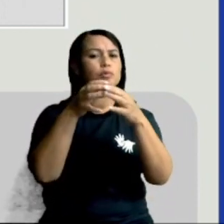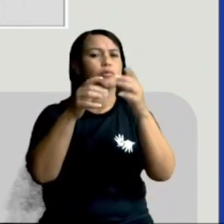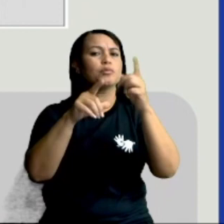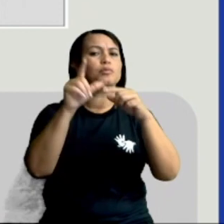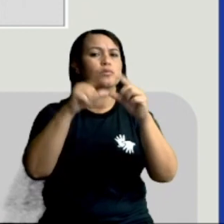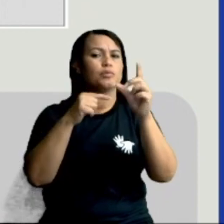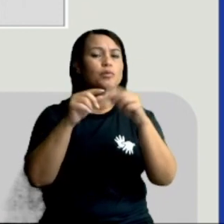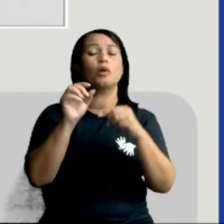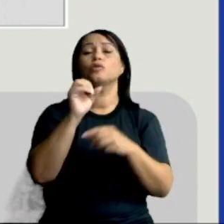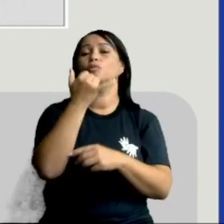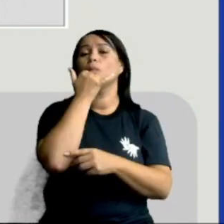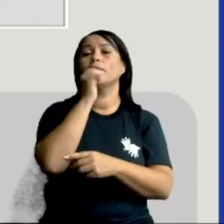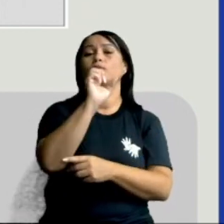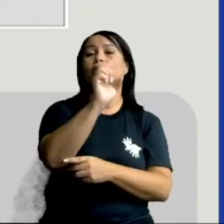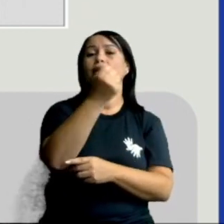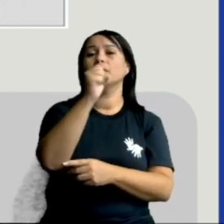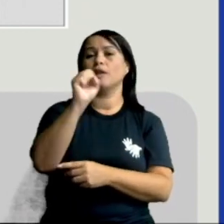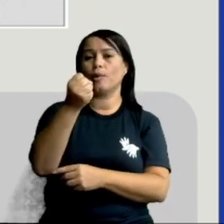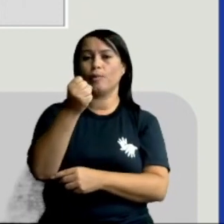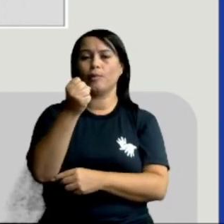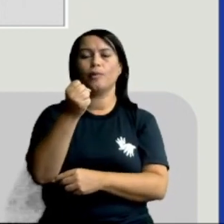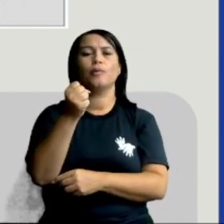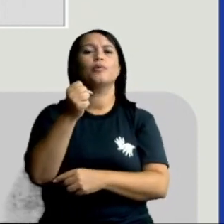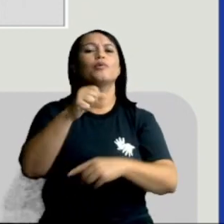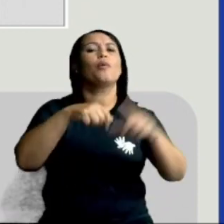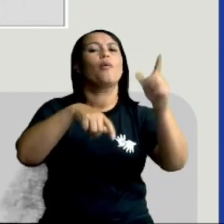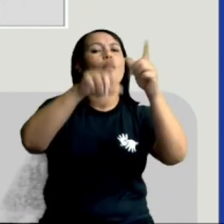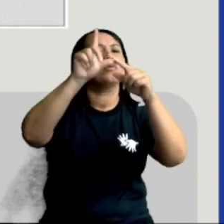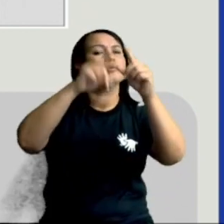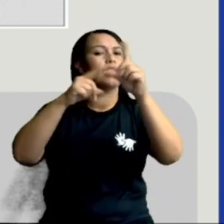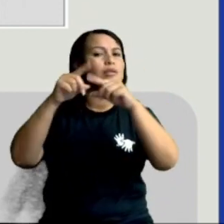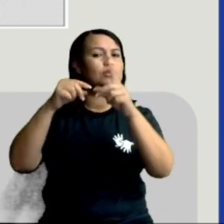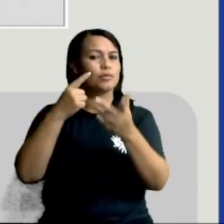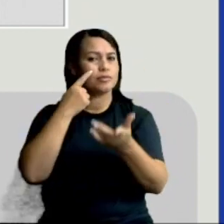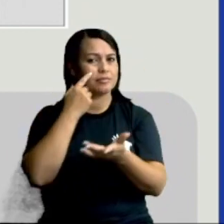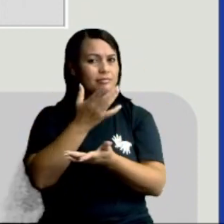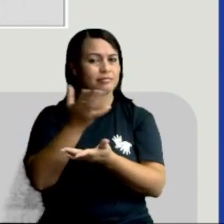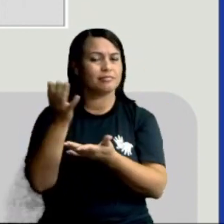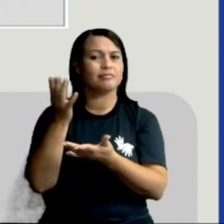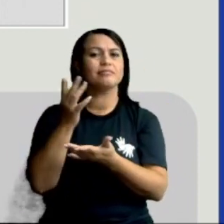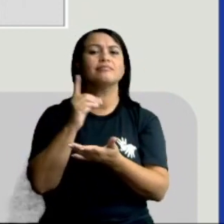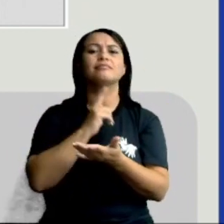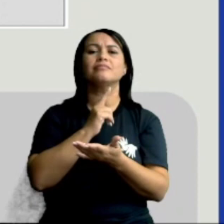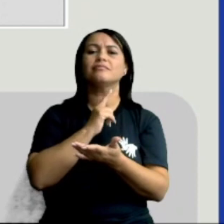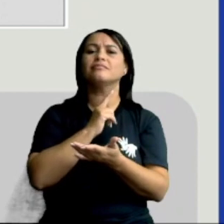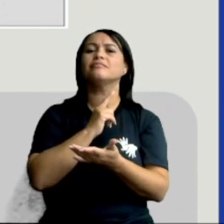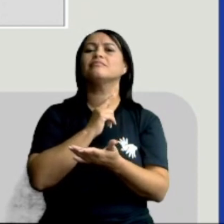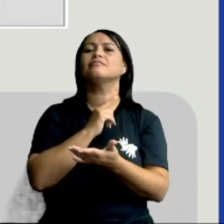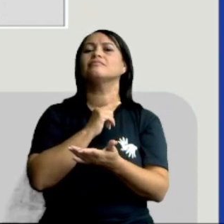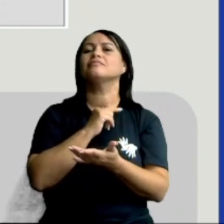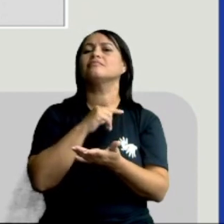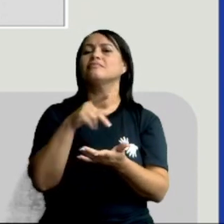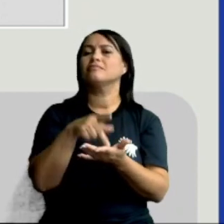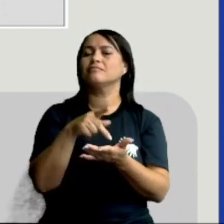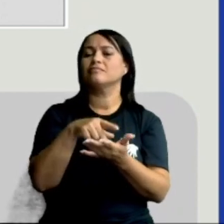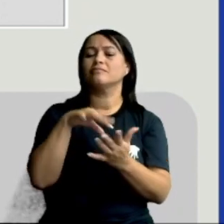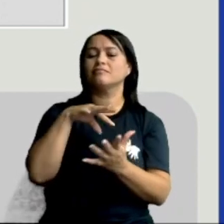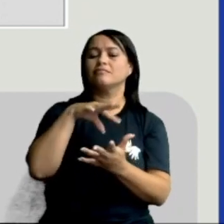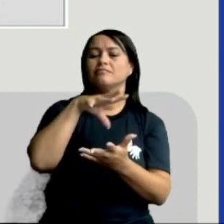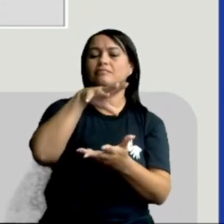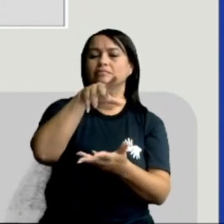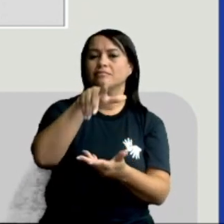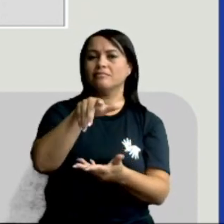todas as 88 constelações presentes, existentes no nosso